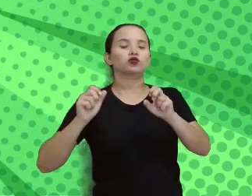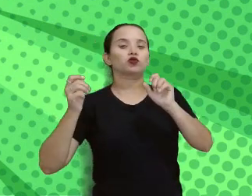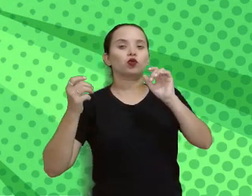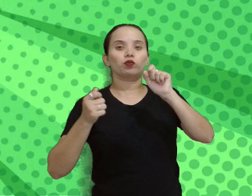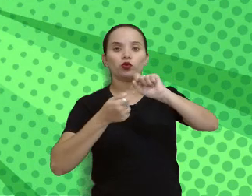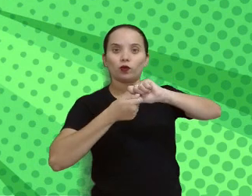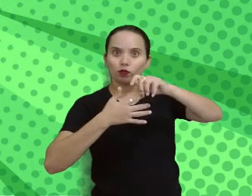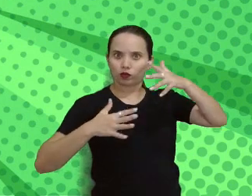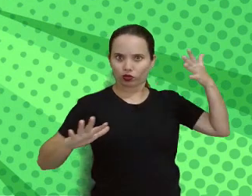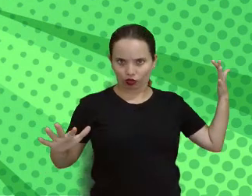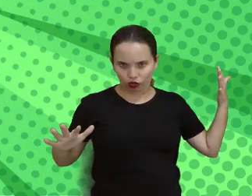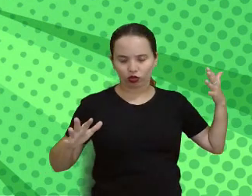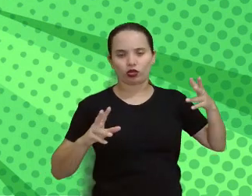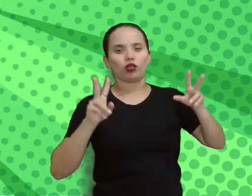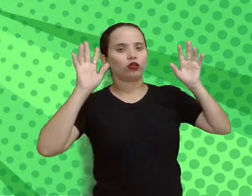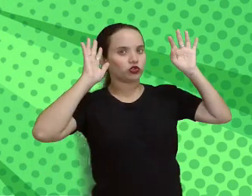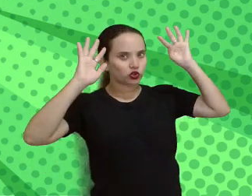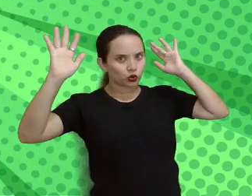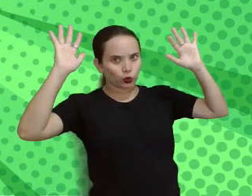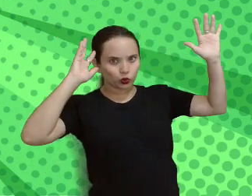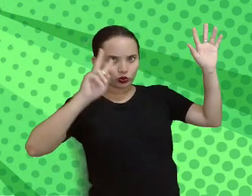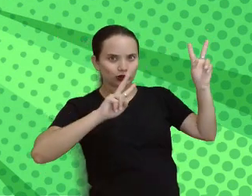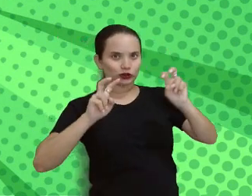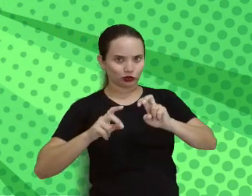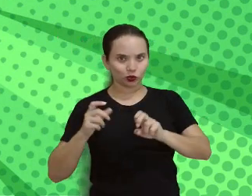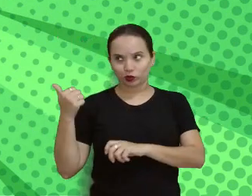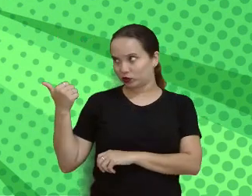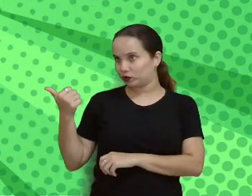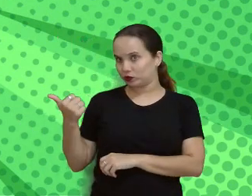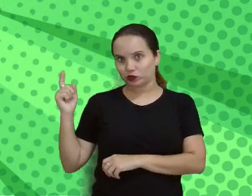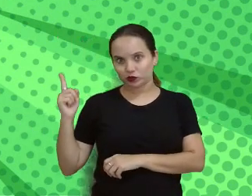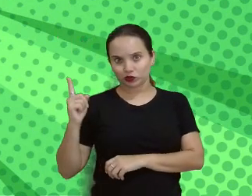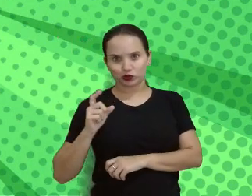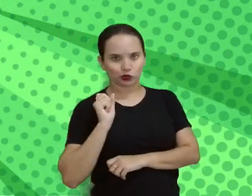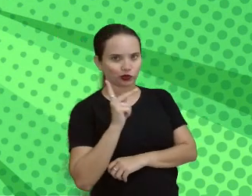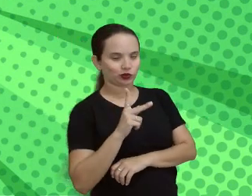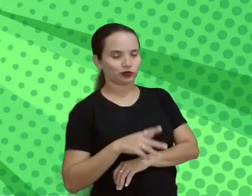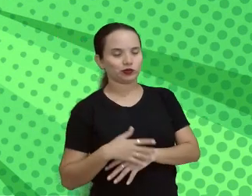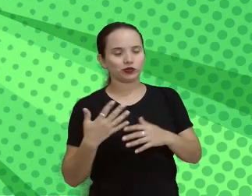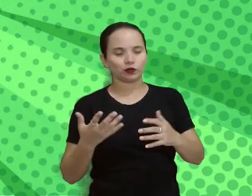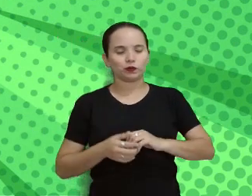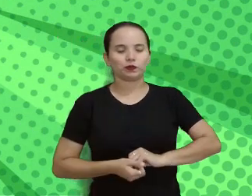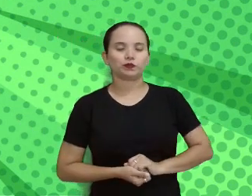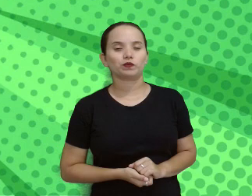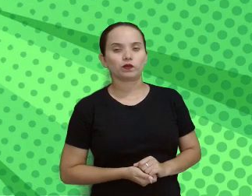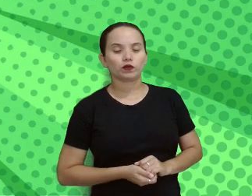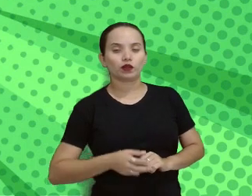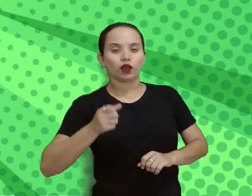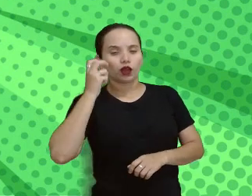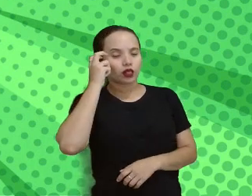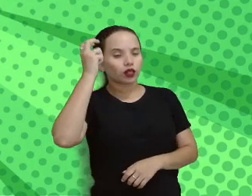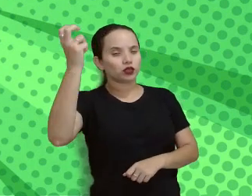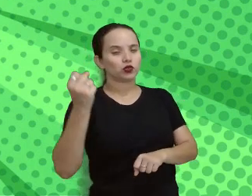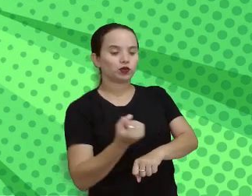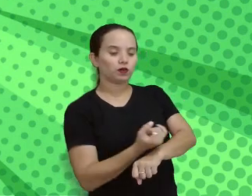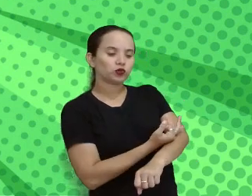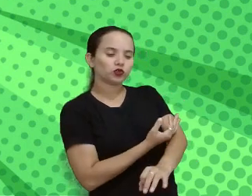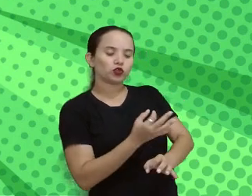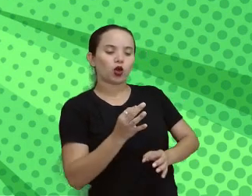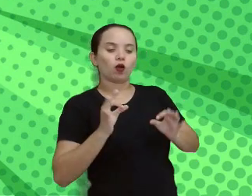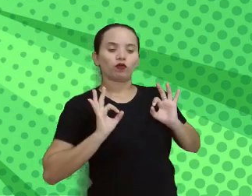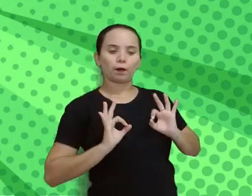respeito disso, viu? Das teorias a respeito, tá? Então, ela é aperfeiçoada quando a pessoa consegue equilibrar o